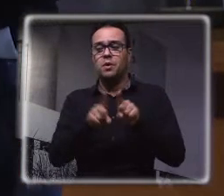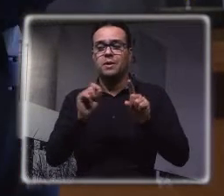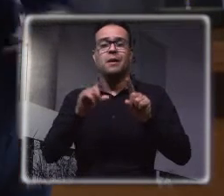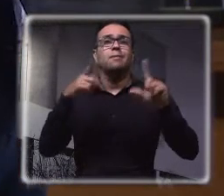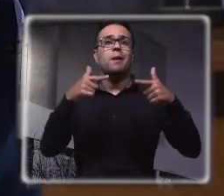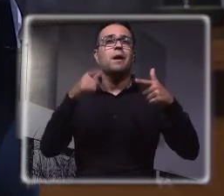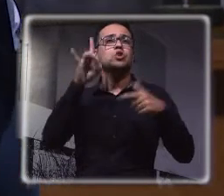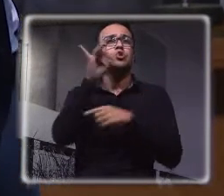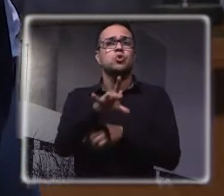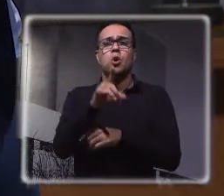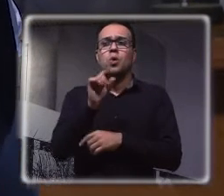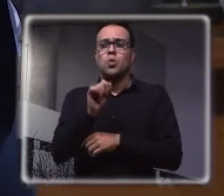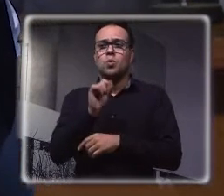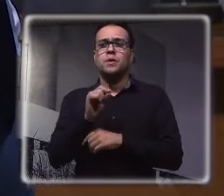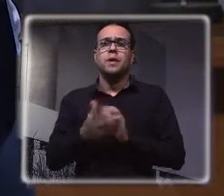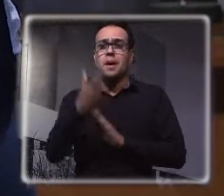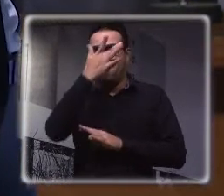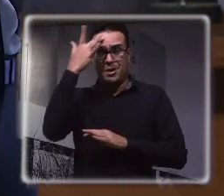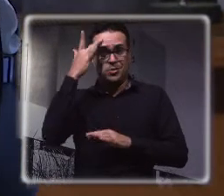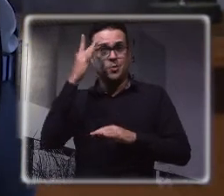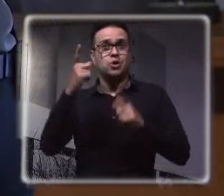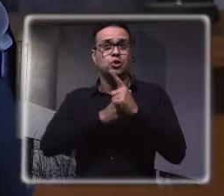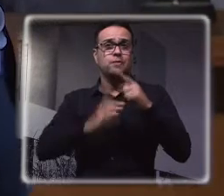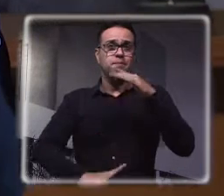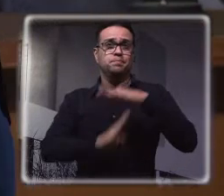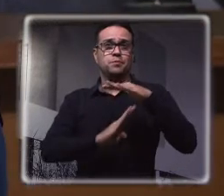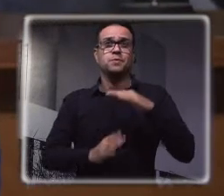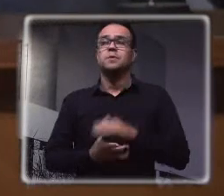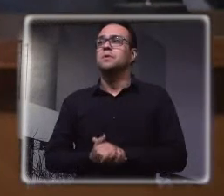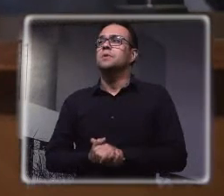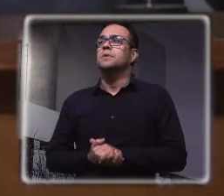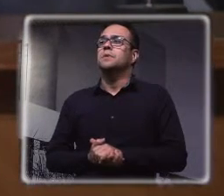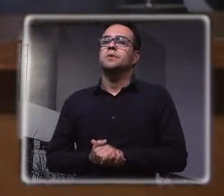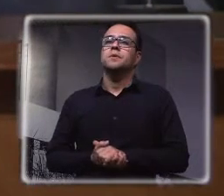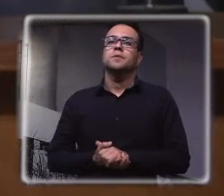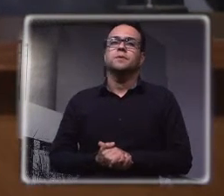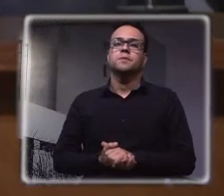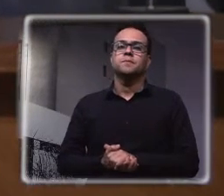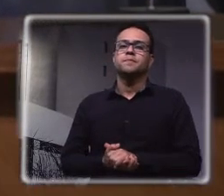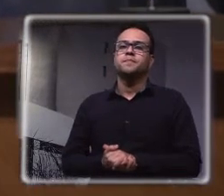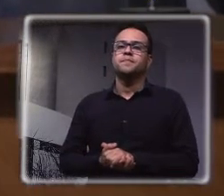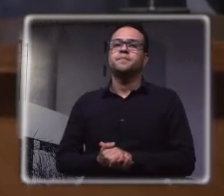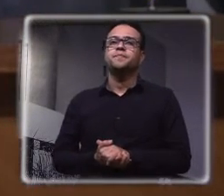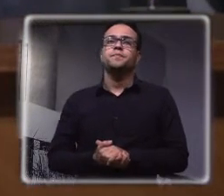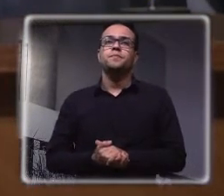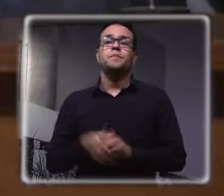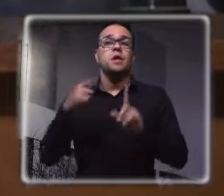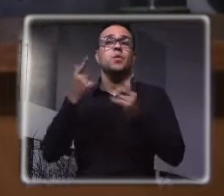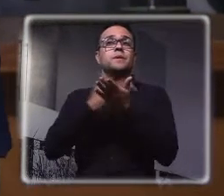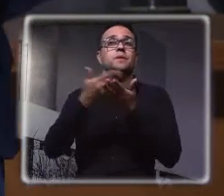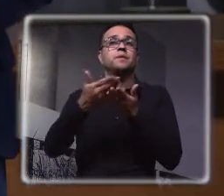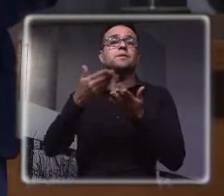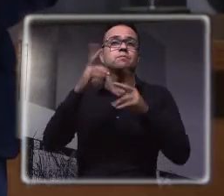as questões que envolvem o superendividado, esse inicinho... Deixa eu voltar aqui. Esse início que eu mencionei aqui,